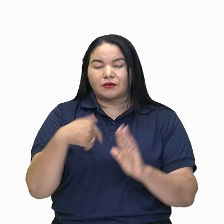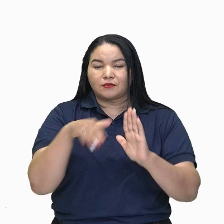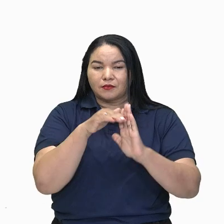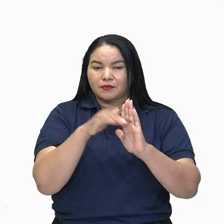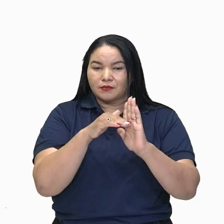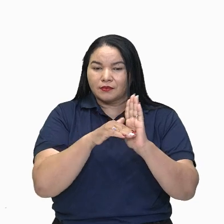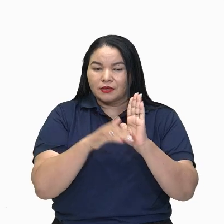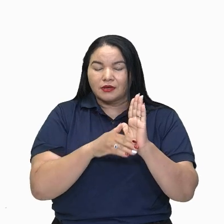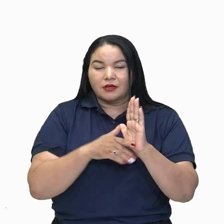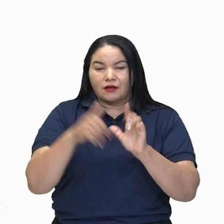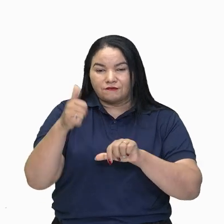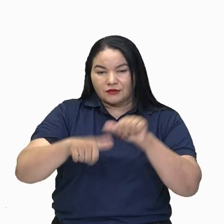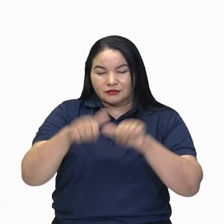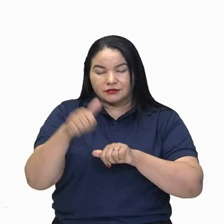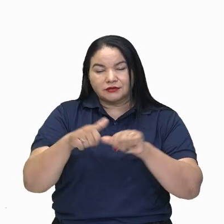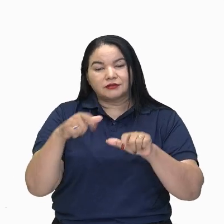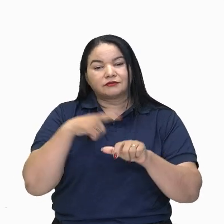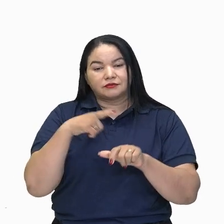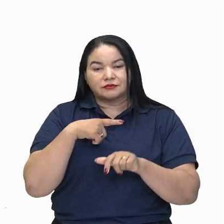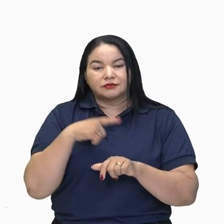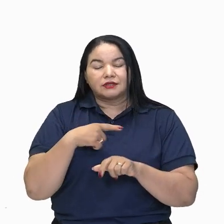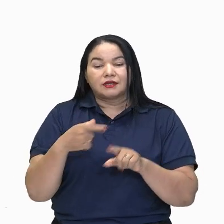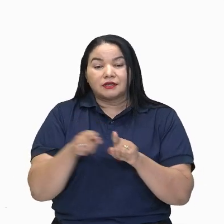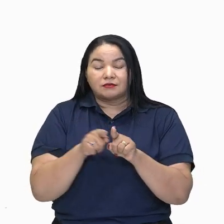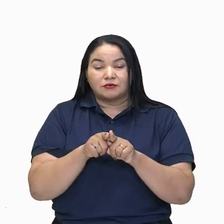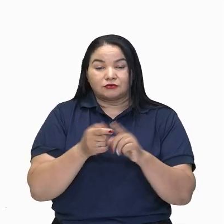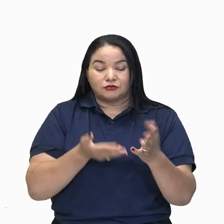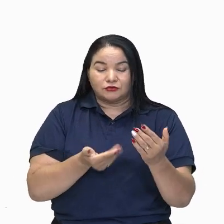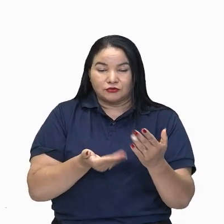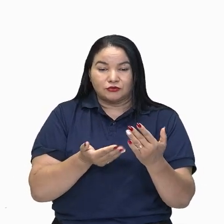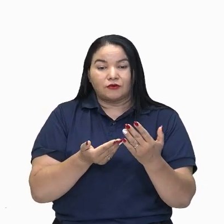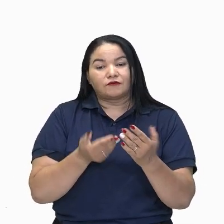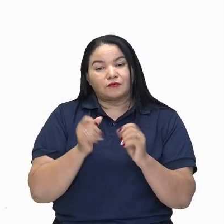né, de avaliação para que esse jovem seja